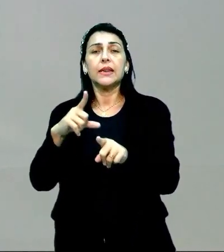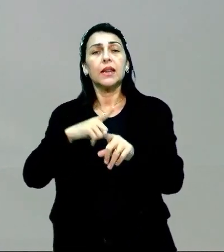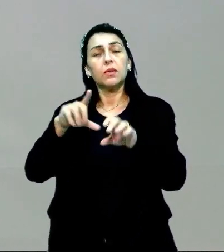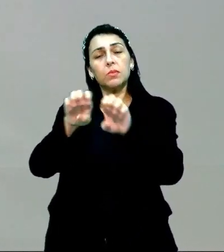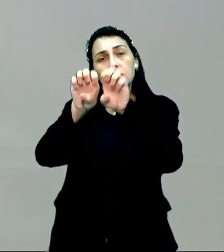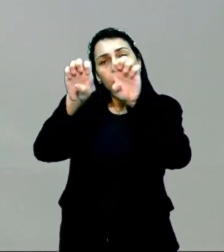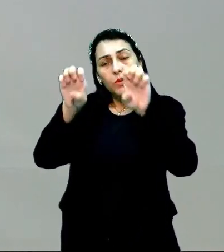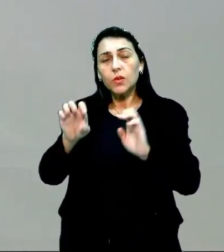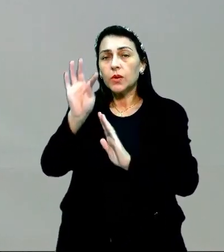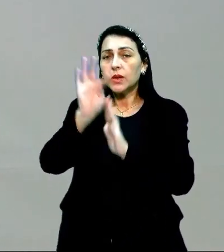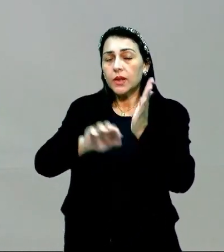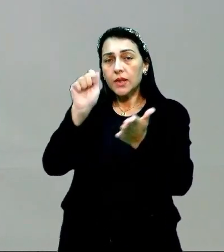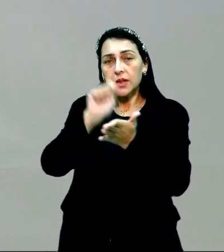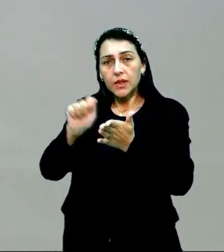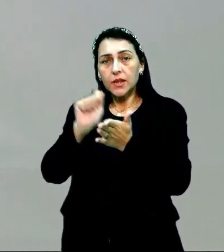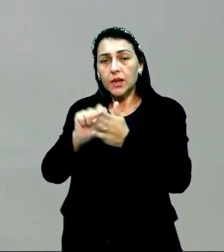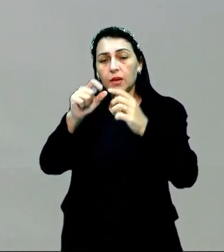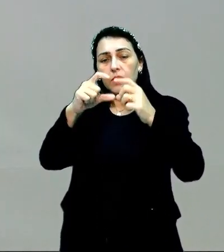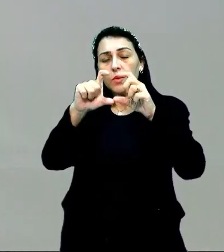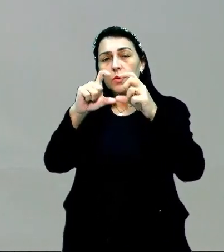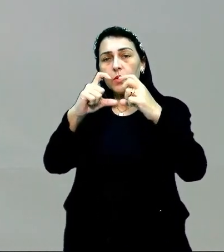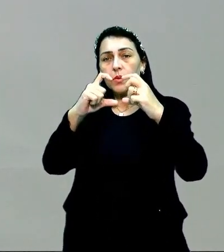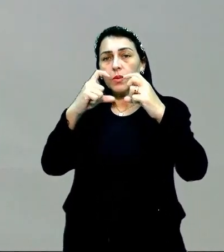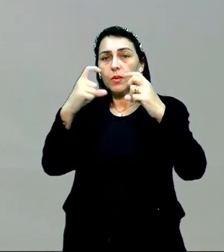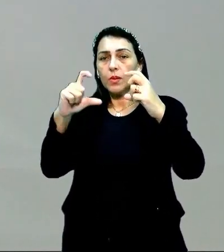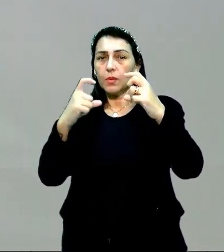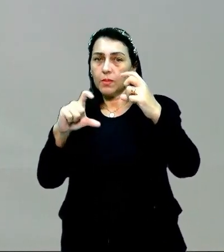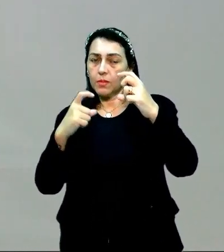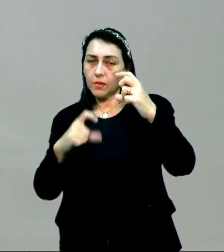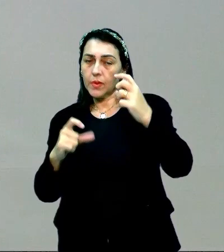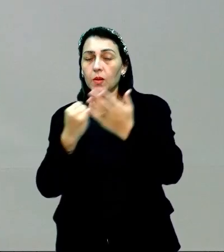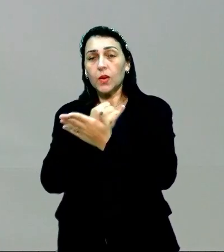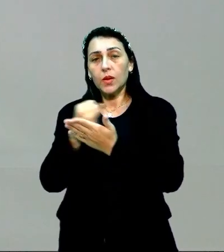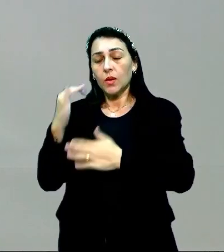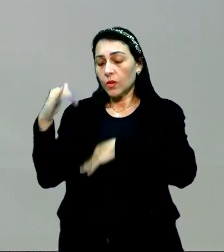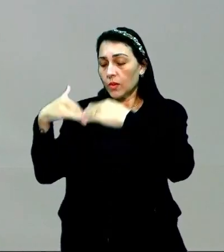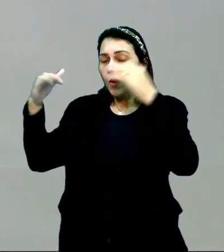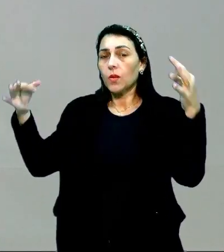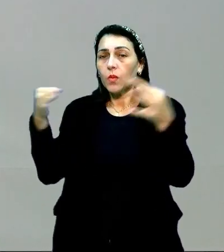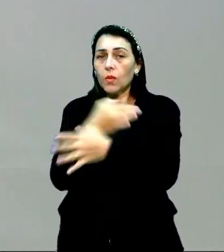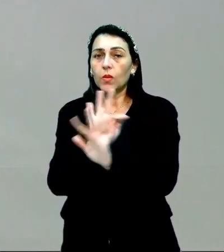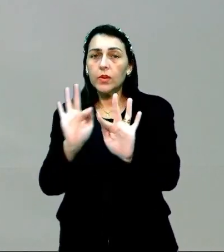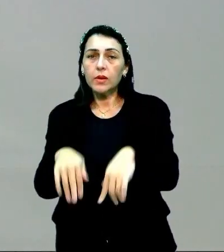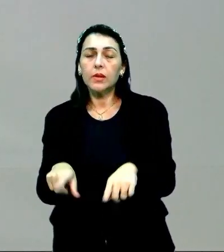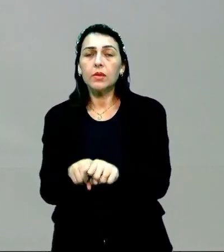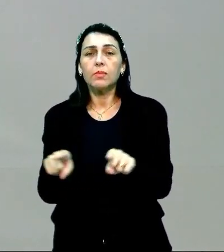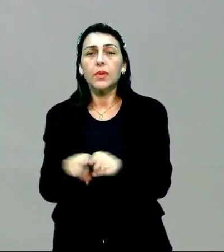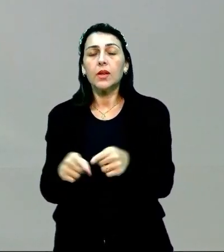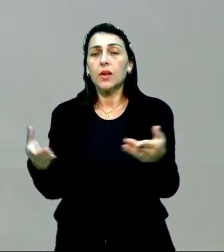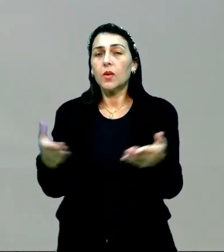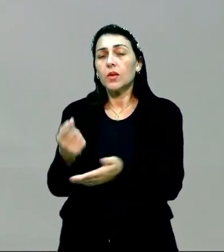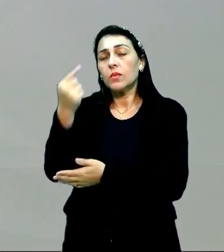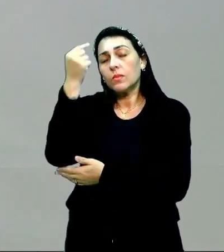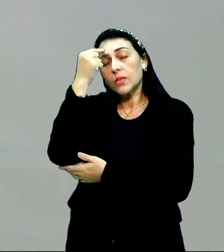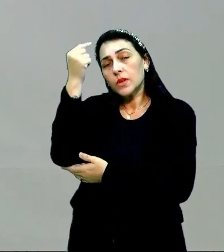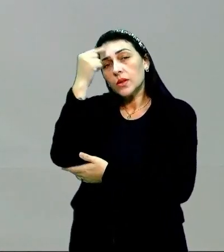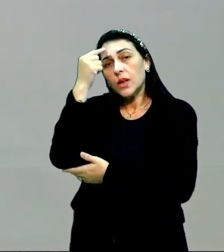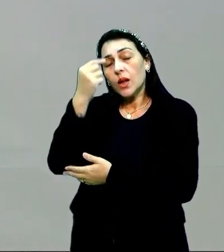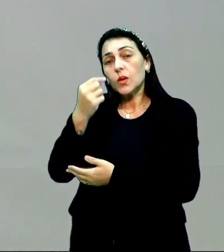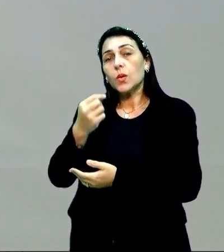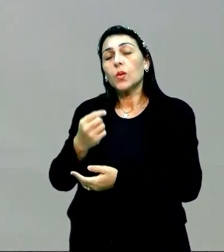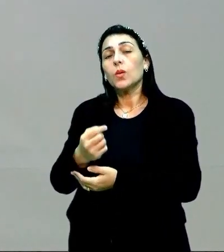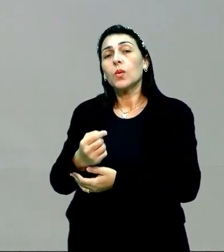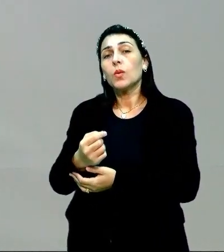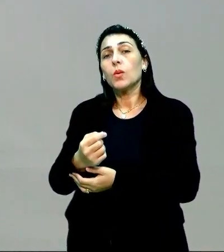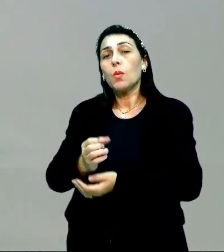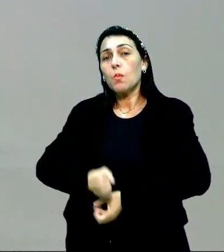uma estrutura, um texto escrito em parágrafos, com introdução, com desenvolvimento, com conclusão. E agora nós vamos pensar num poema que